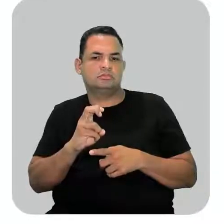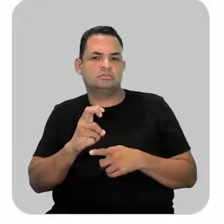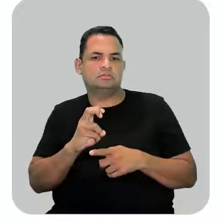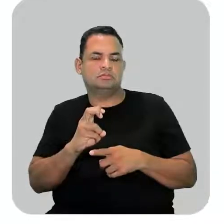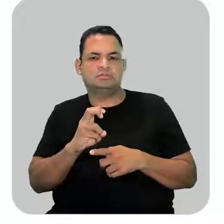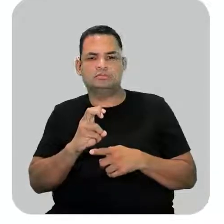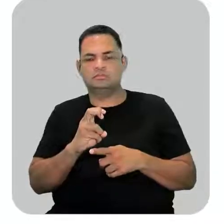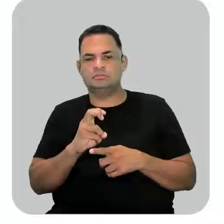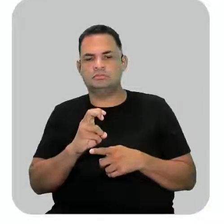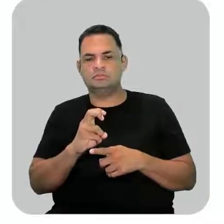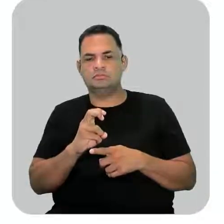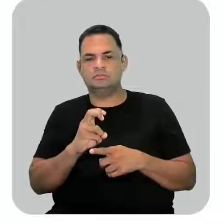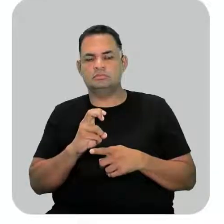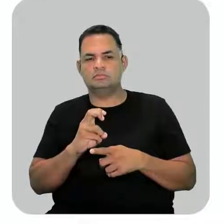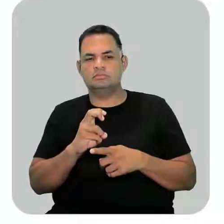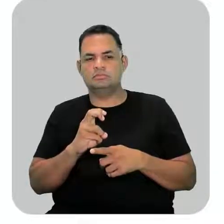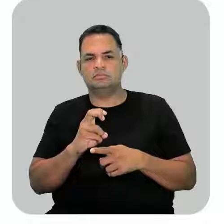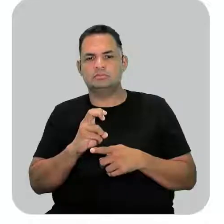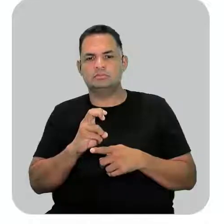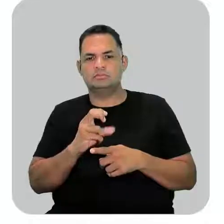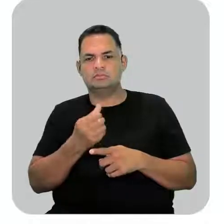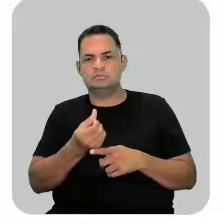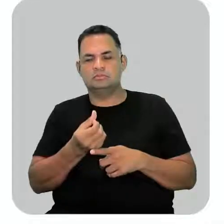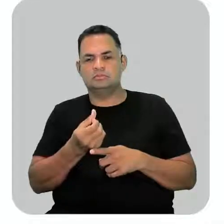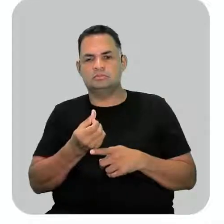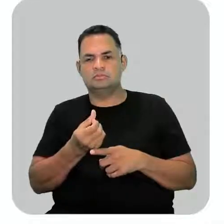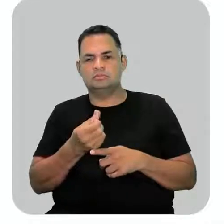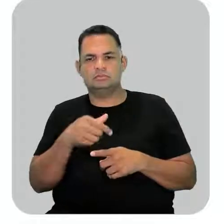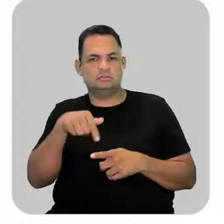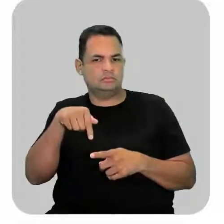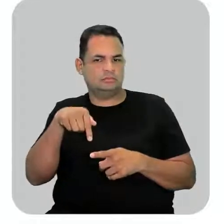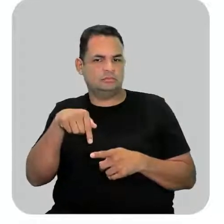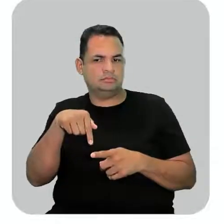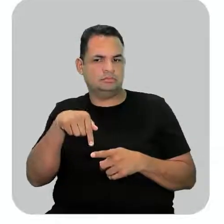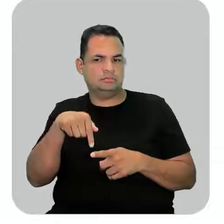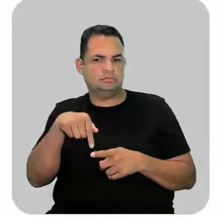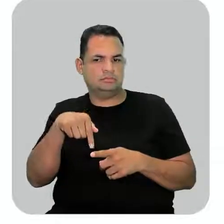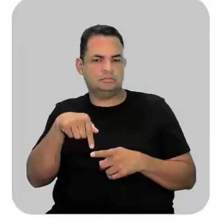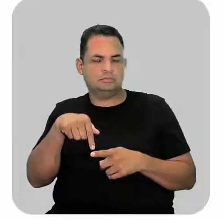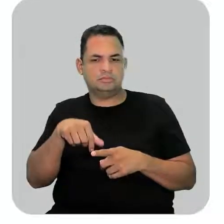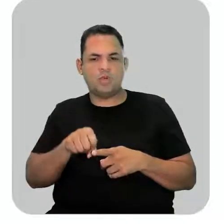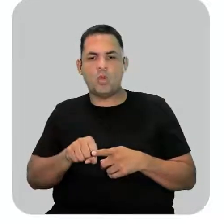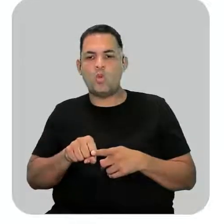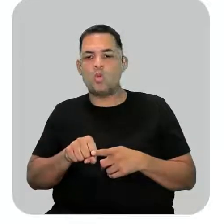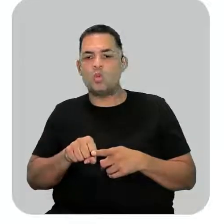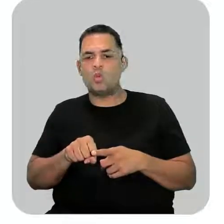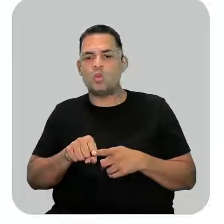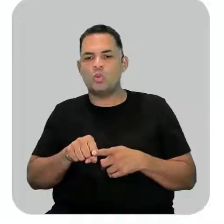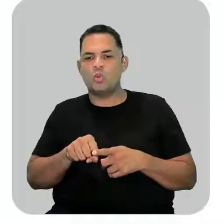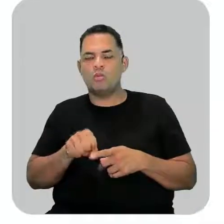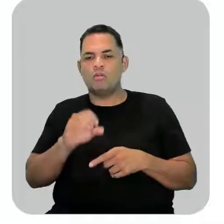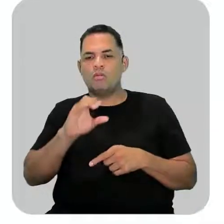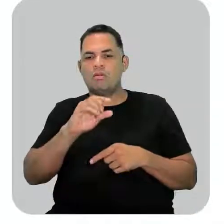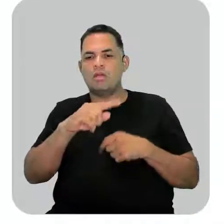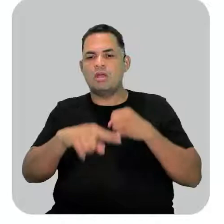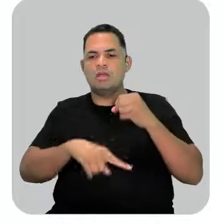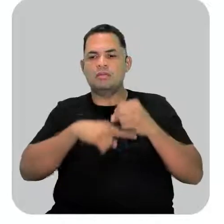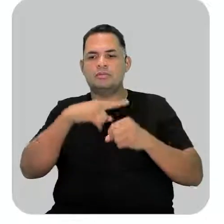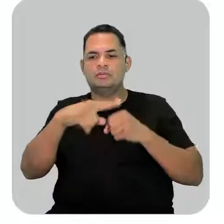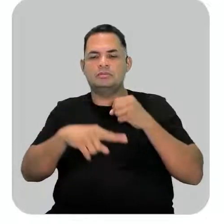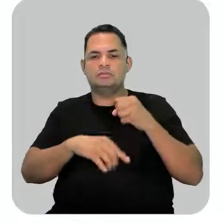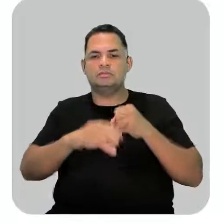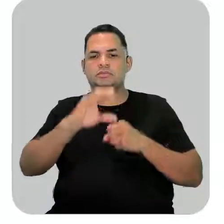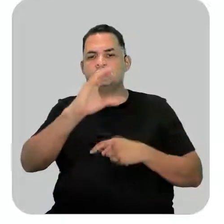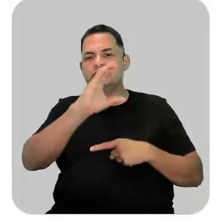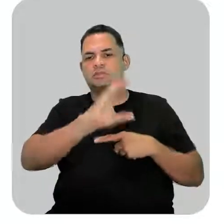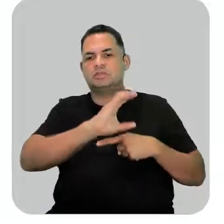deixa eu apagar isso aqui, 5, 6, 7, 8 átomos de carbono. Se eu fosse linha reta, eu